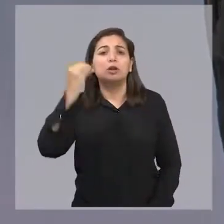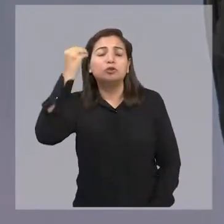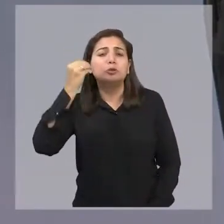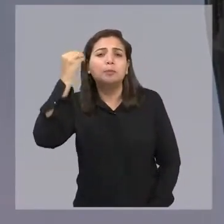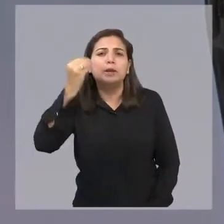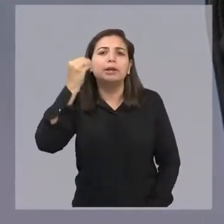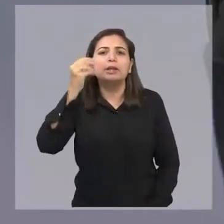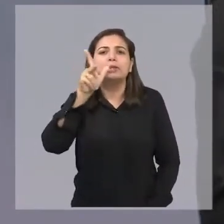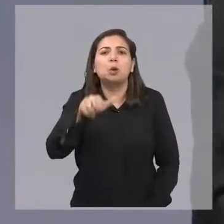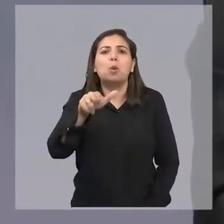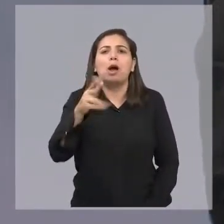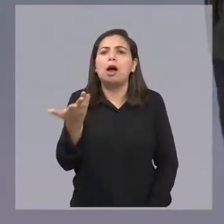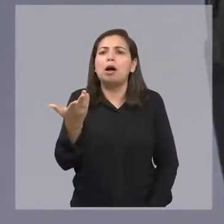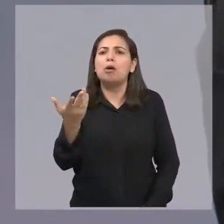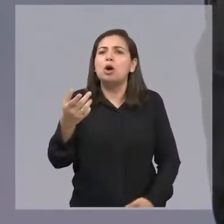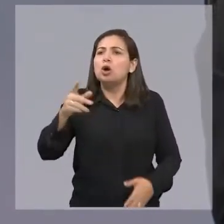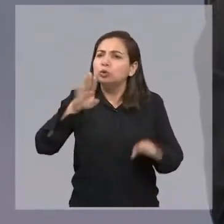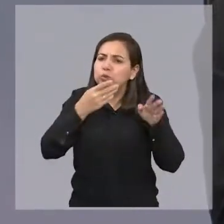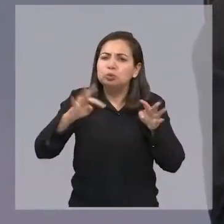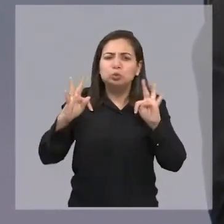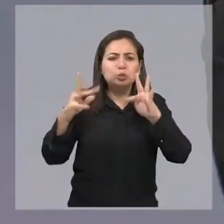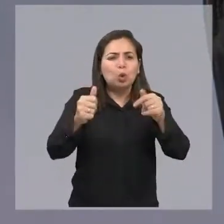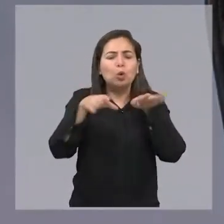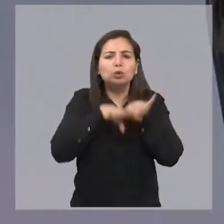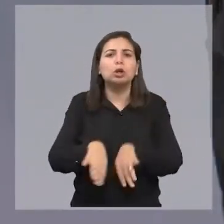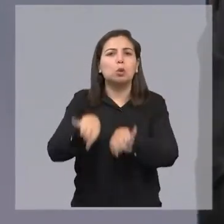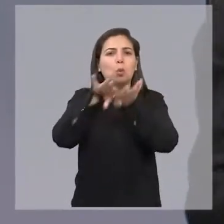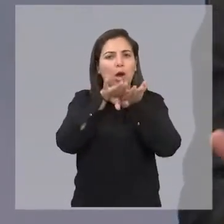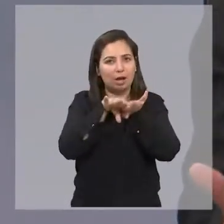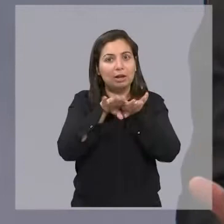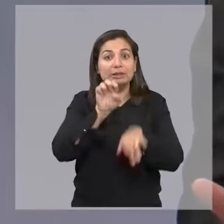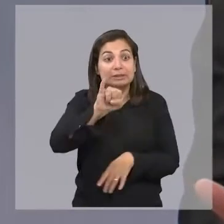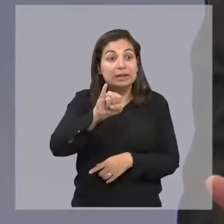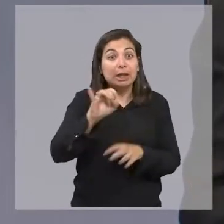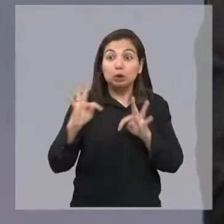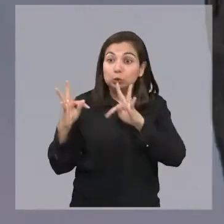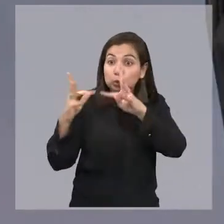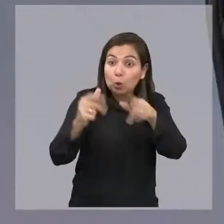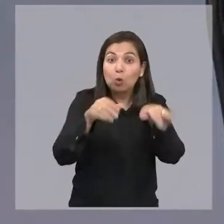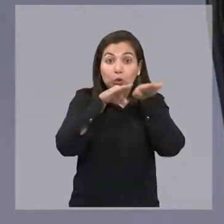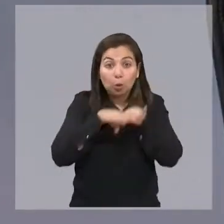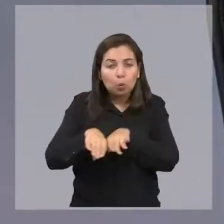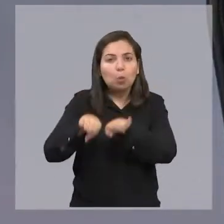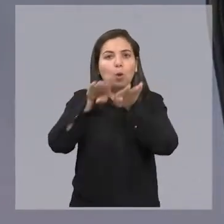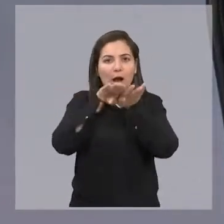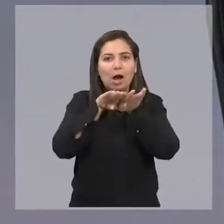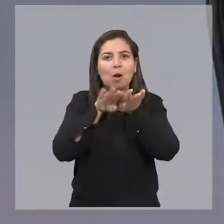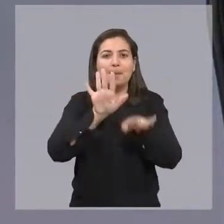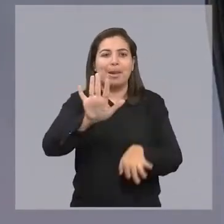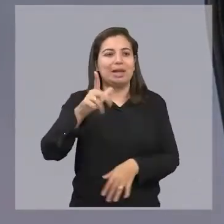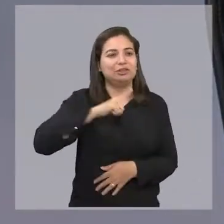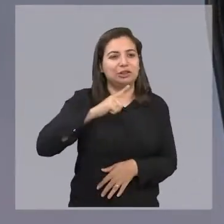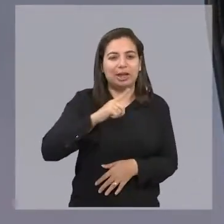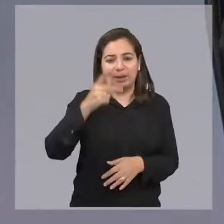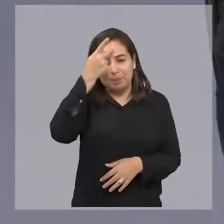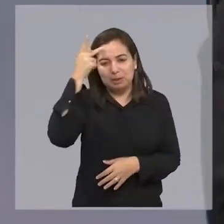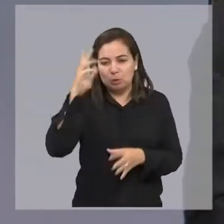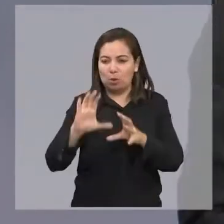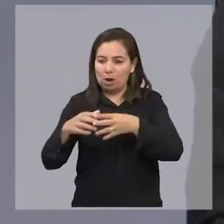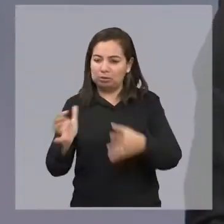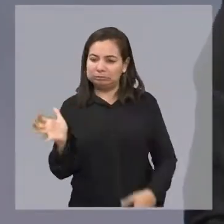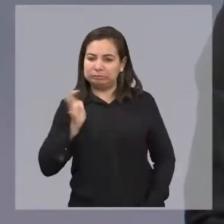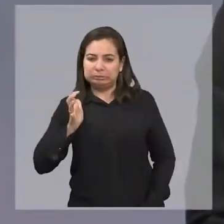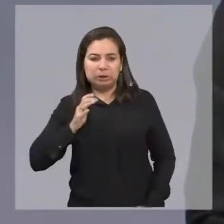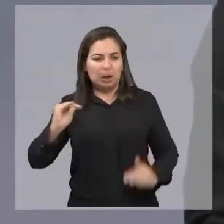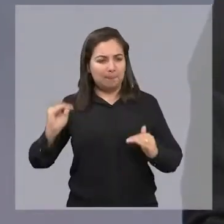de um mercado de ser igual, todo mundo ser igual. Se as pessoas fossem mais iguais, não tivesse tanto estatismo. O problema, sabe o